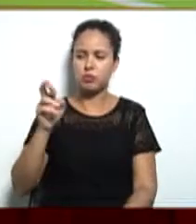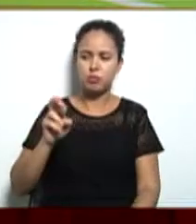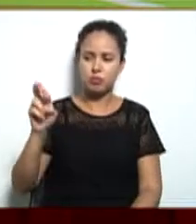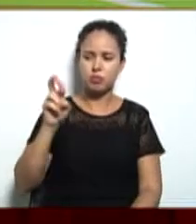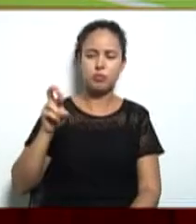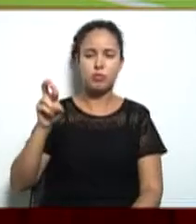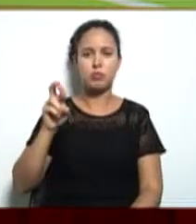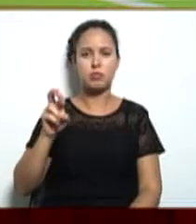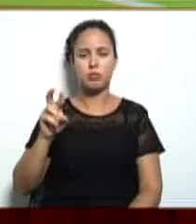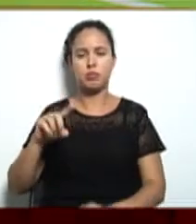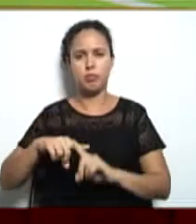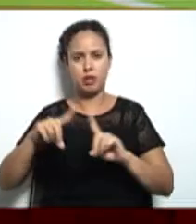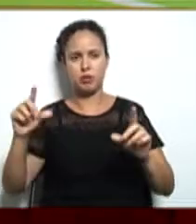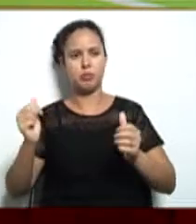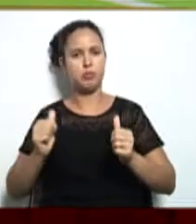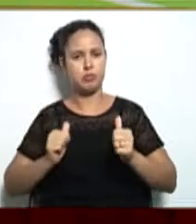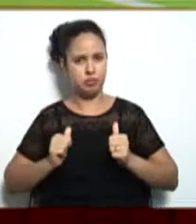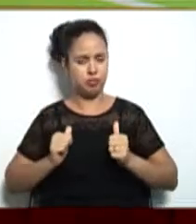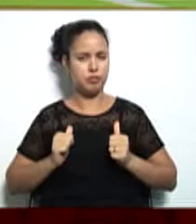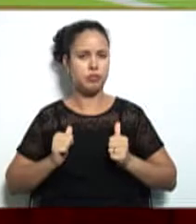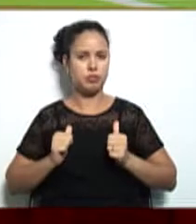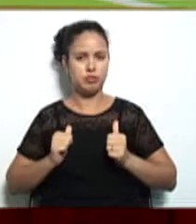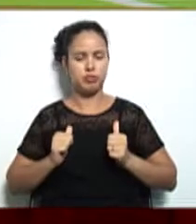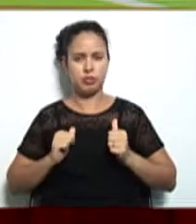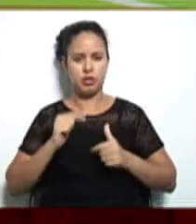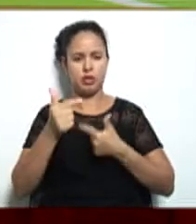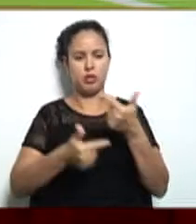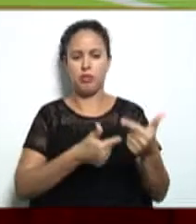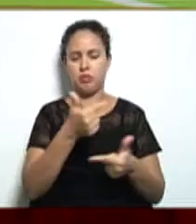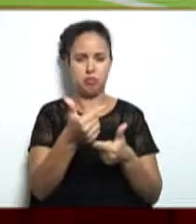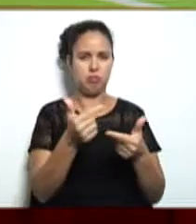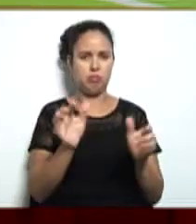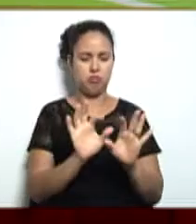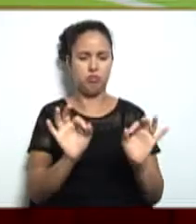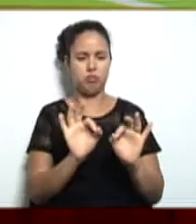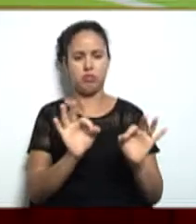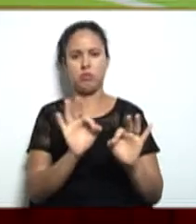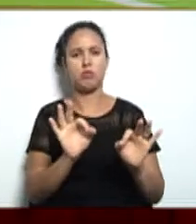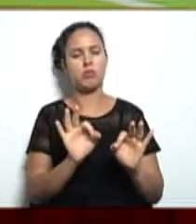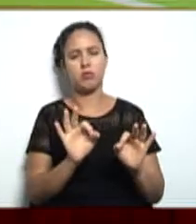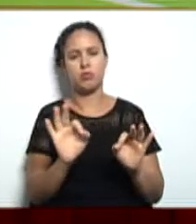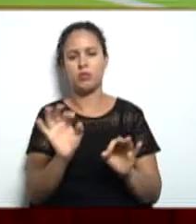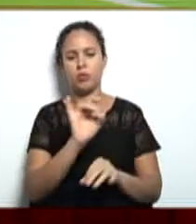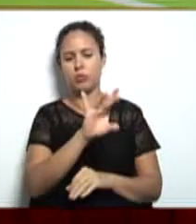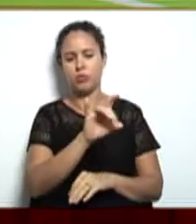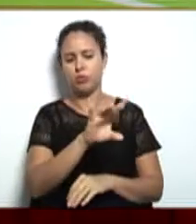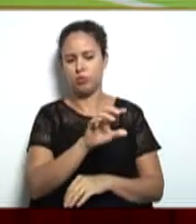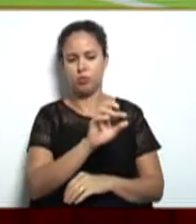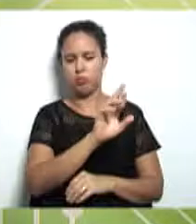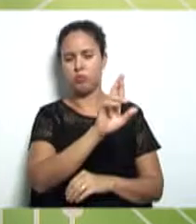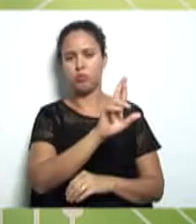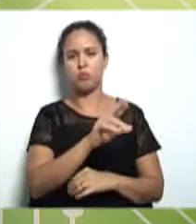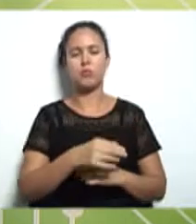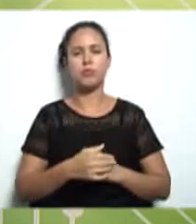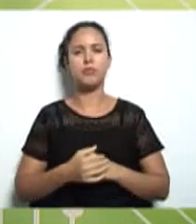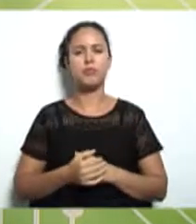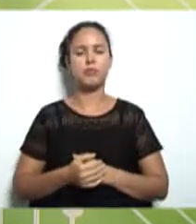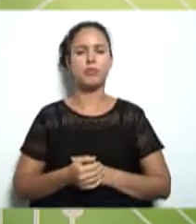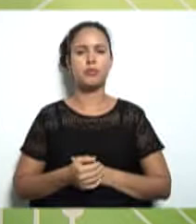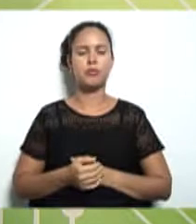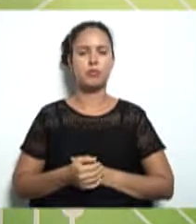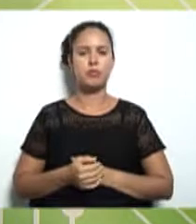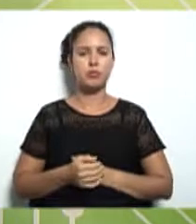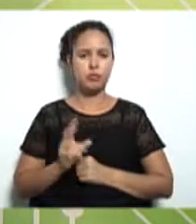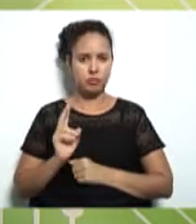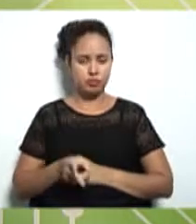mas você não exercita nenhuma das funções típicas daquele estabelecimento. Então, continuando